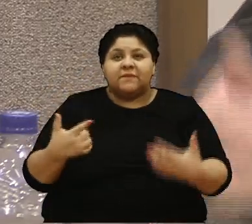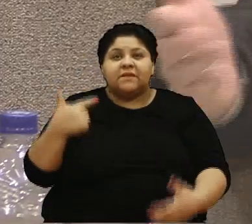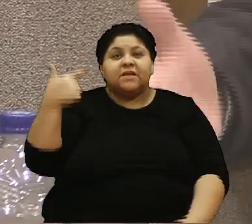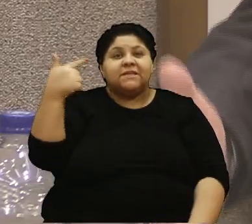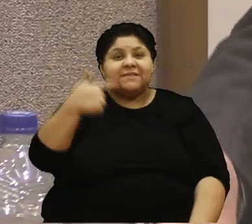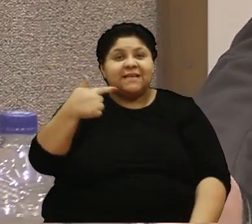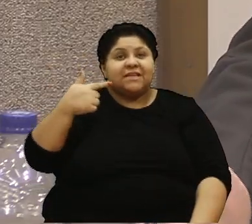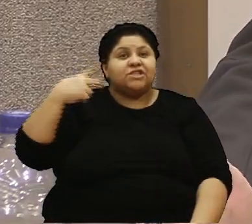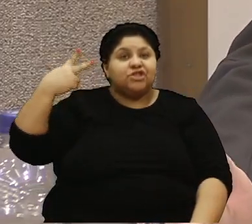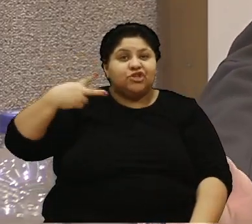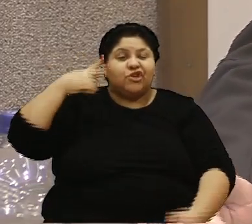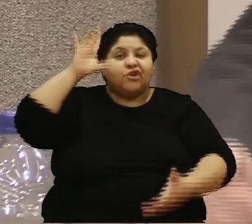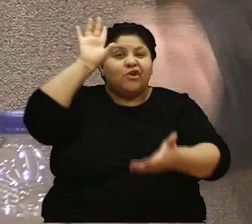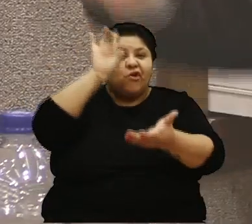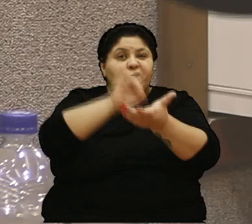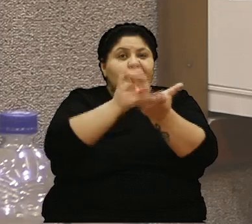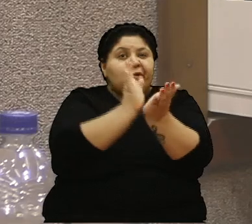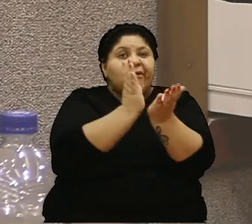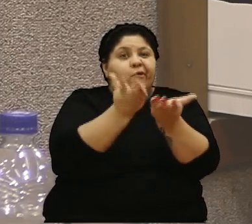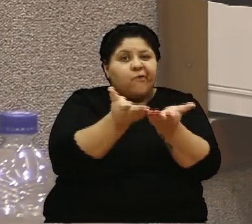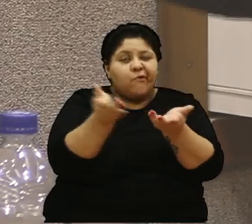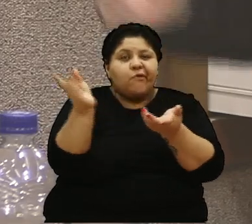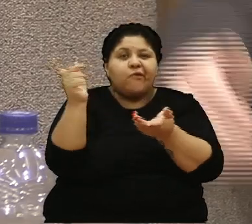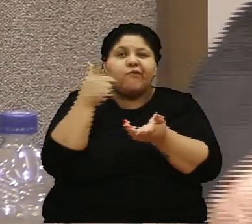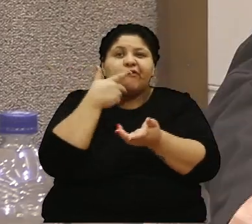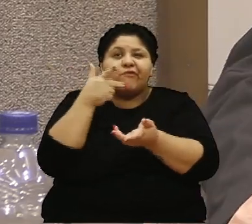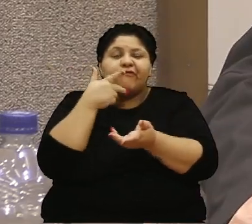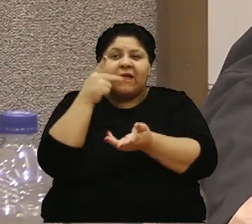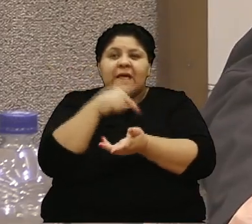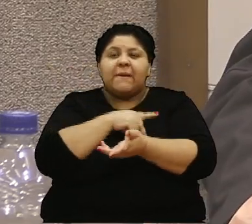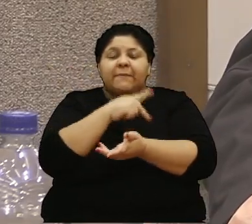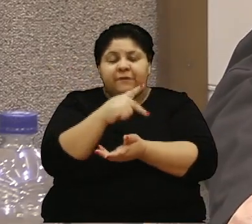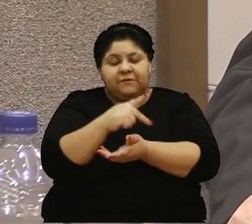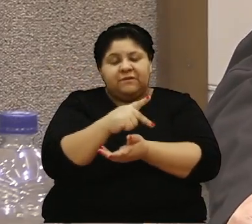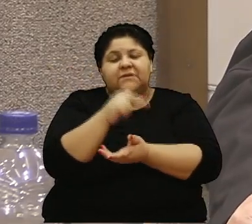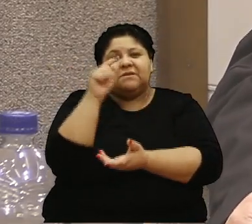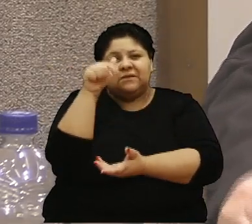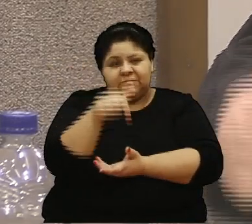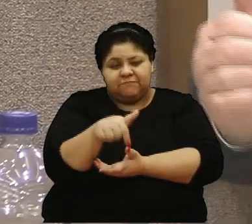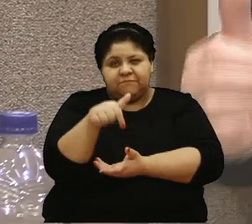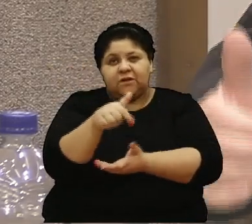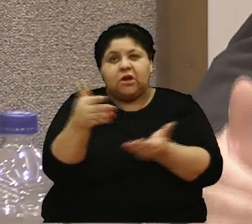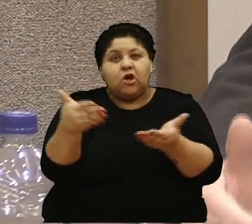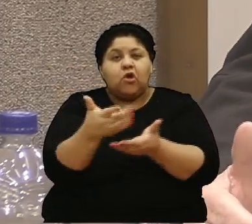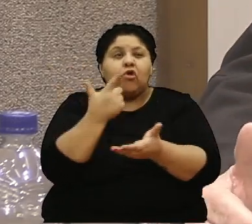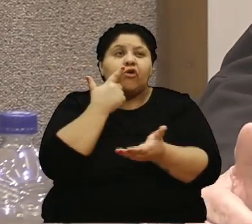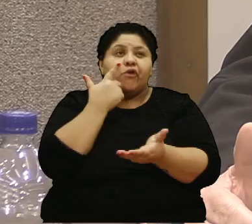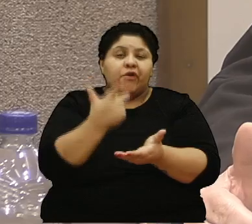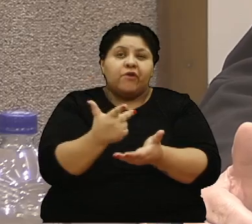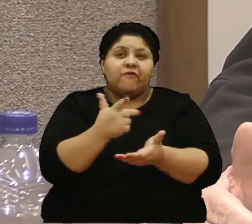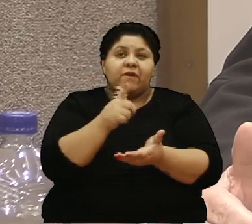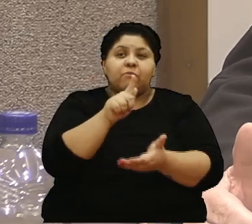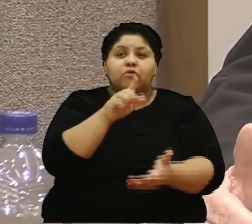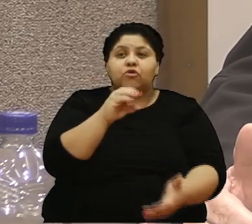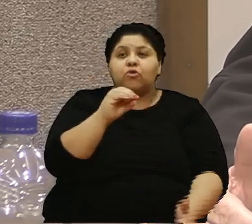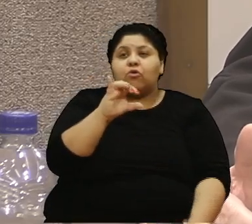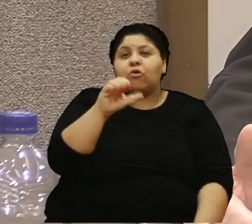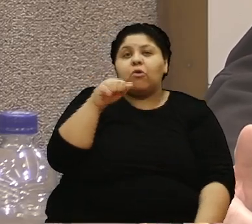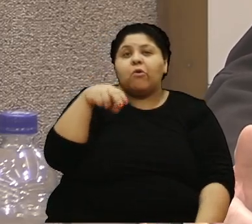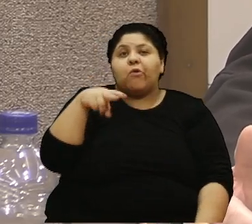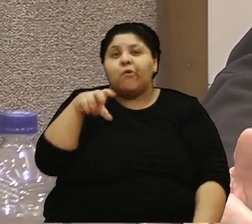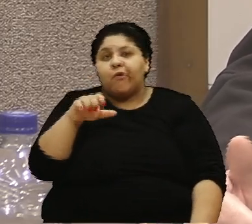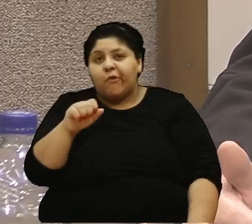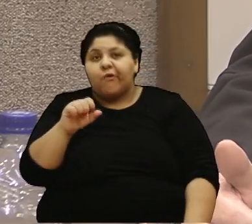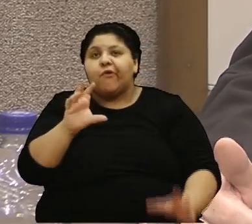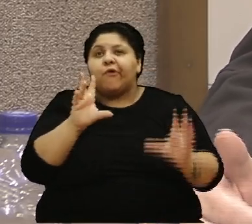então estou oficializando a comissão e dizer, presidente, que hoje se fala muito em Goiânia,